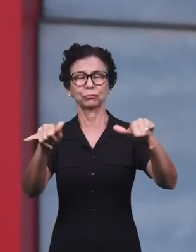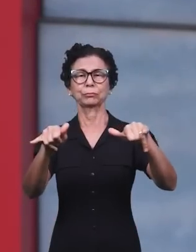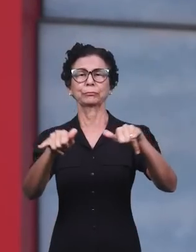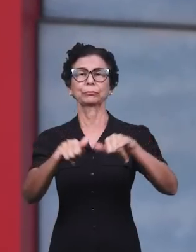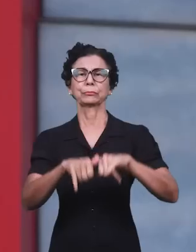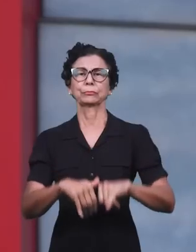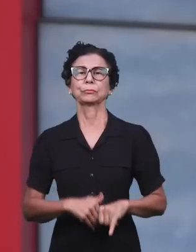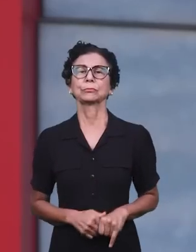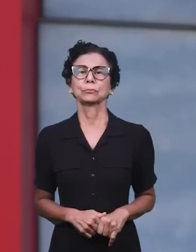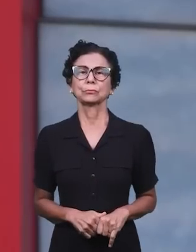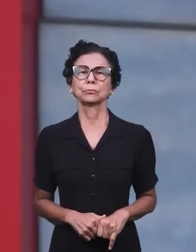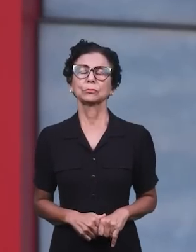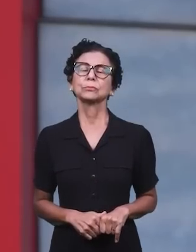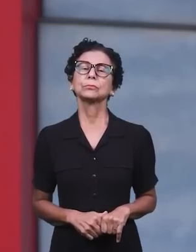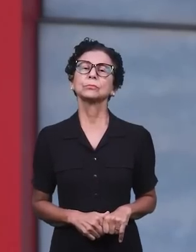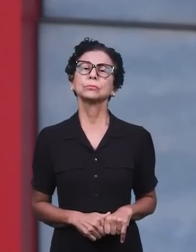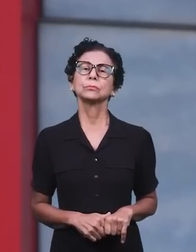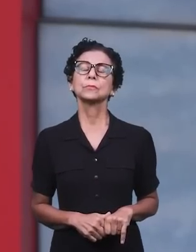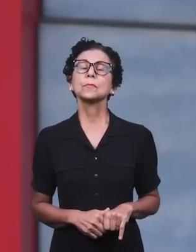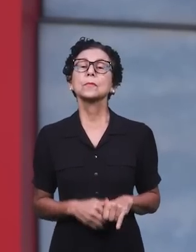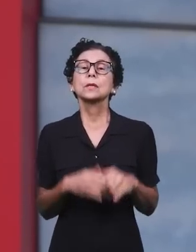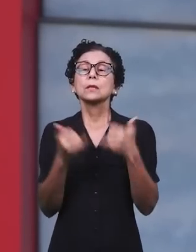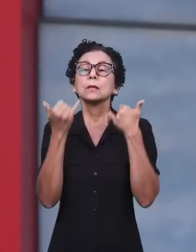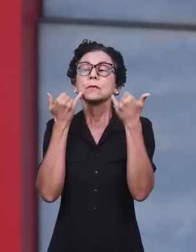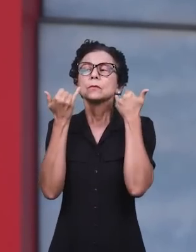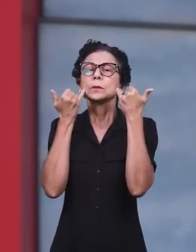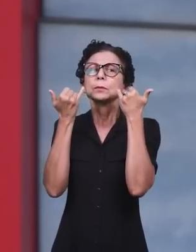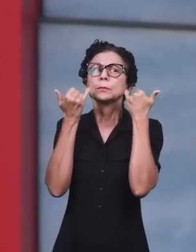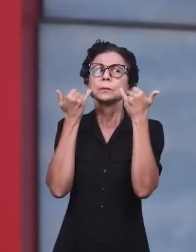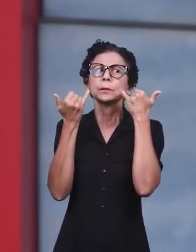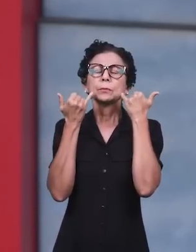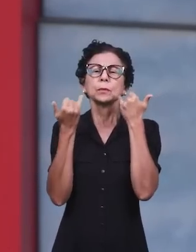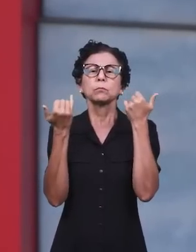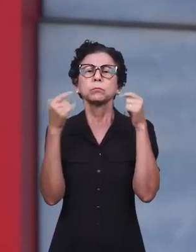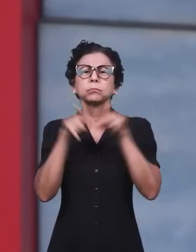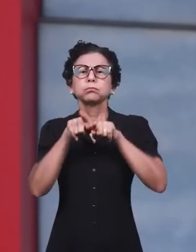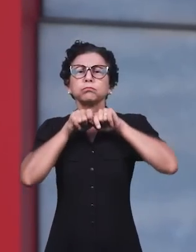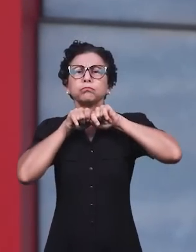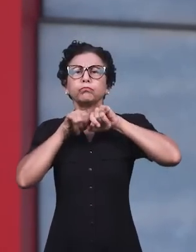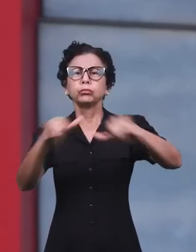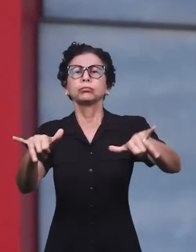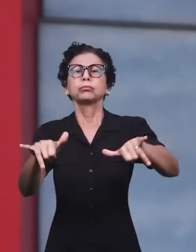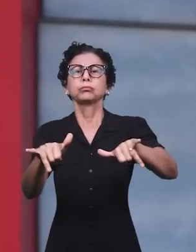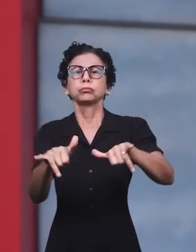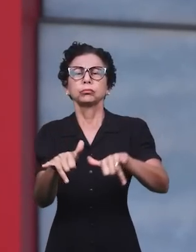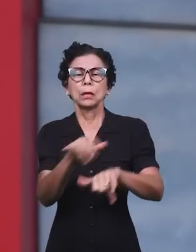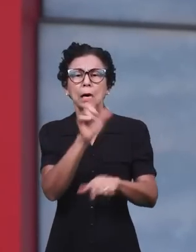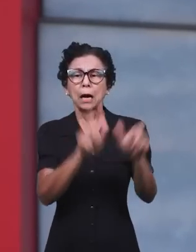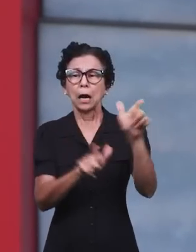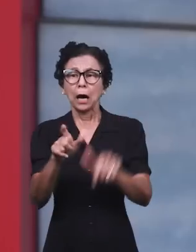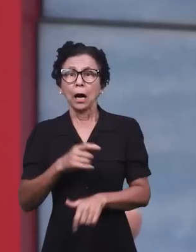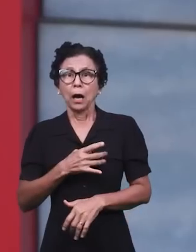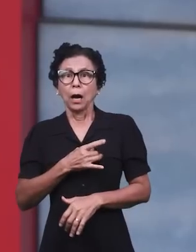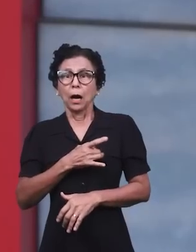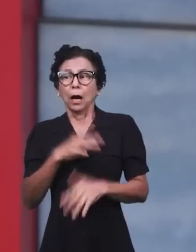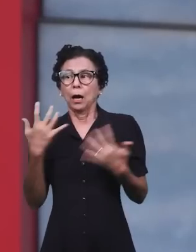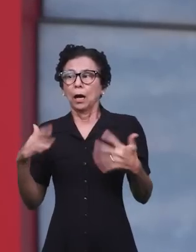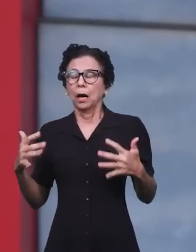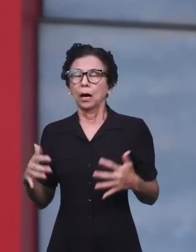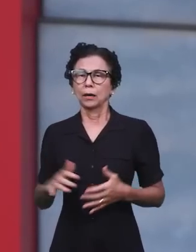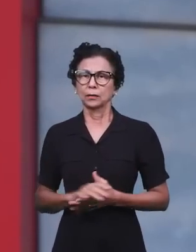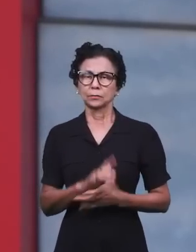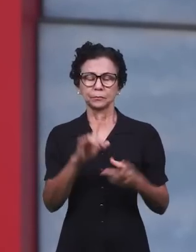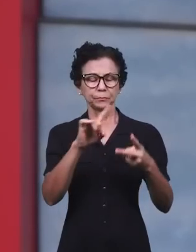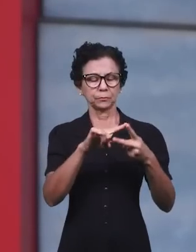a velocidade da informação, ela faz para atemorizar as pessoas, se atemoriza muito mais. E acontece